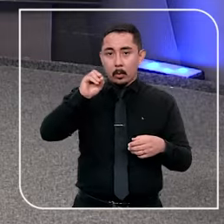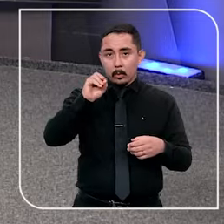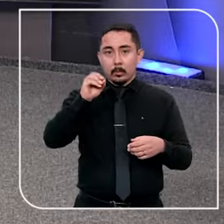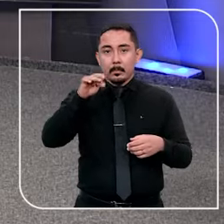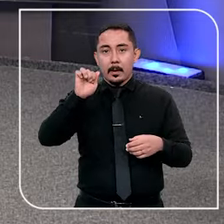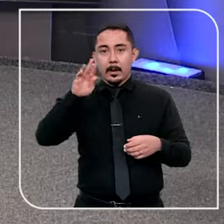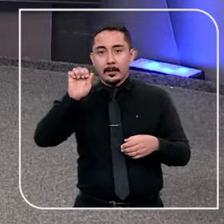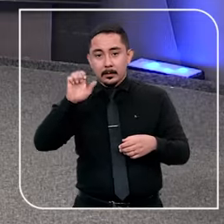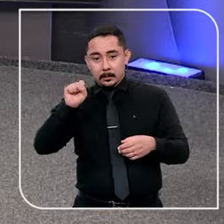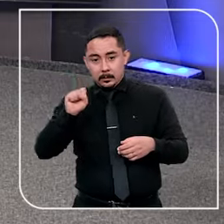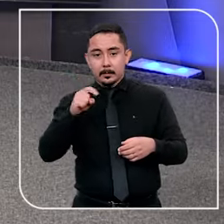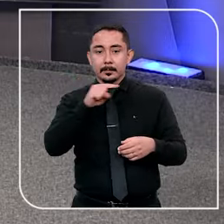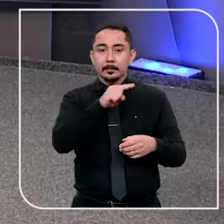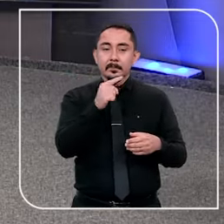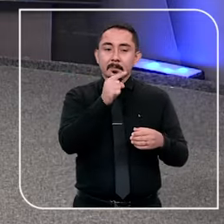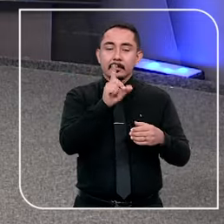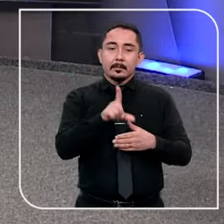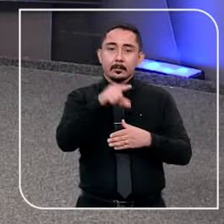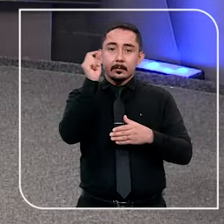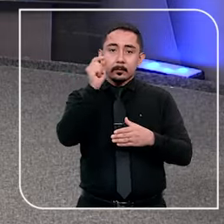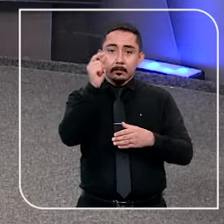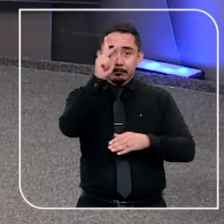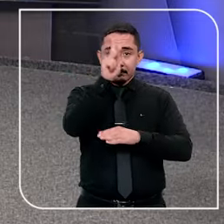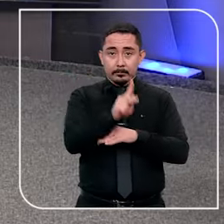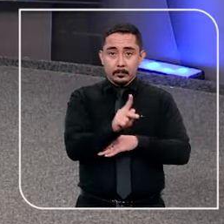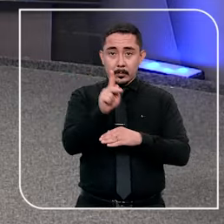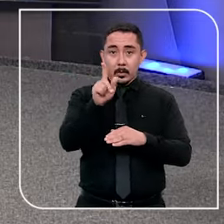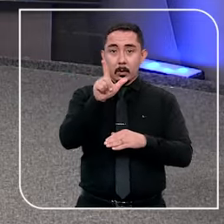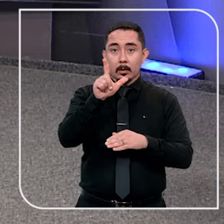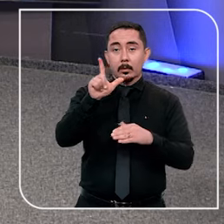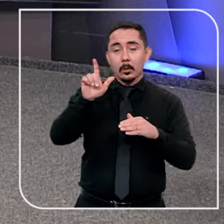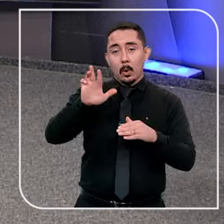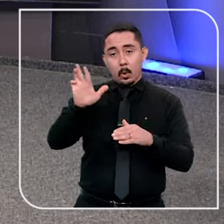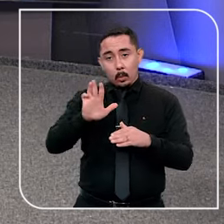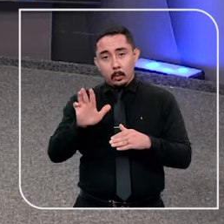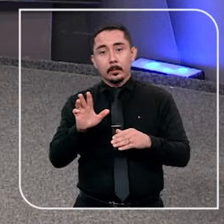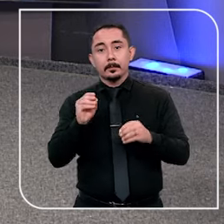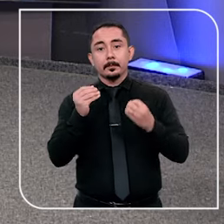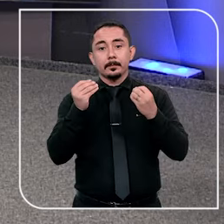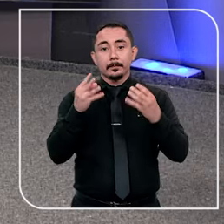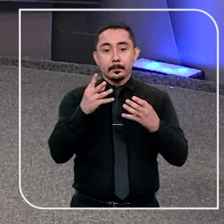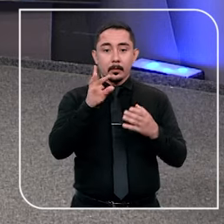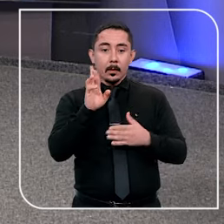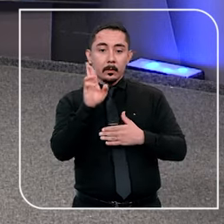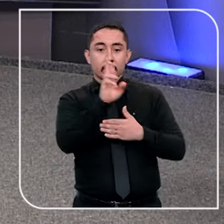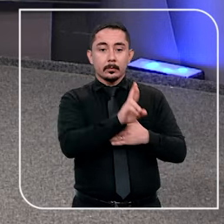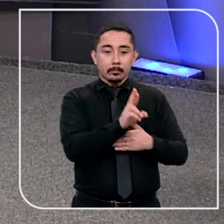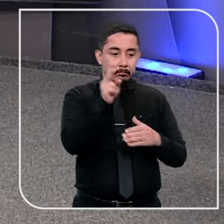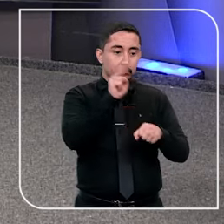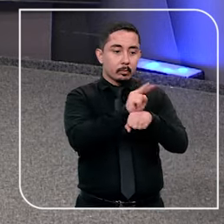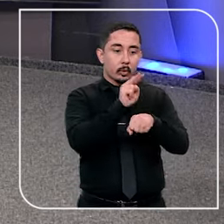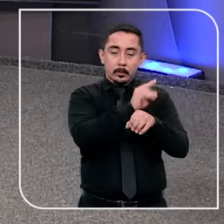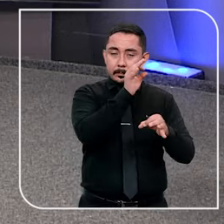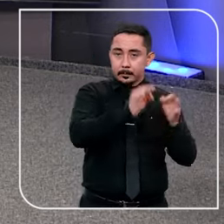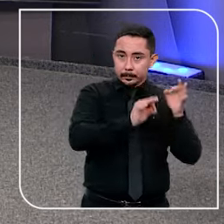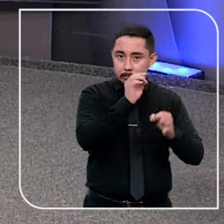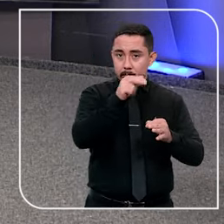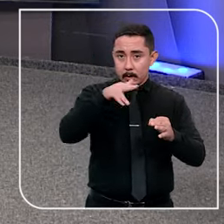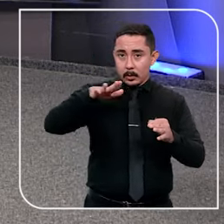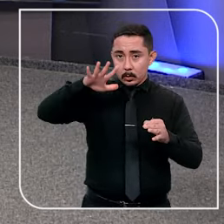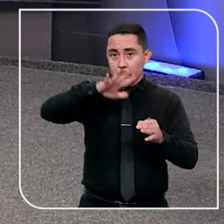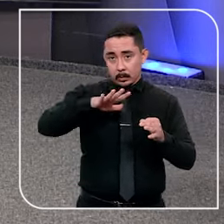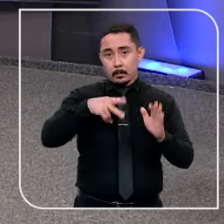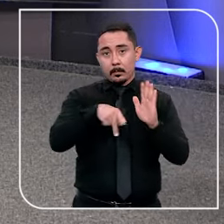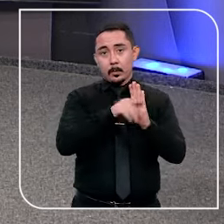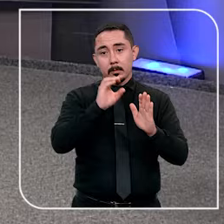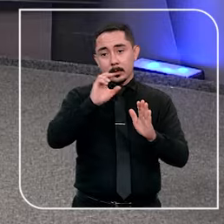de Justiça Mauro campi B Marques foi nomeado pelo presidente Luiz Inácio Lula da Silva para o cargo de corregedor Nacional